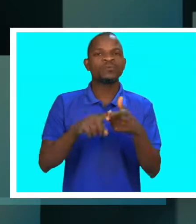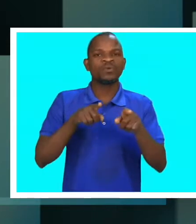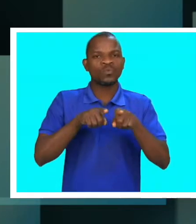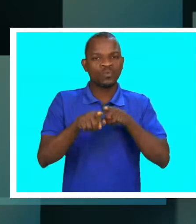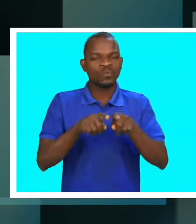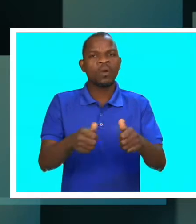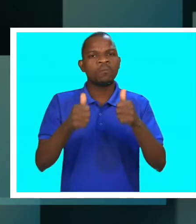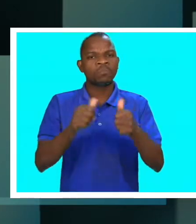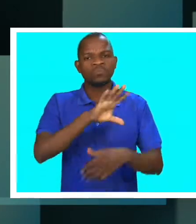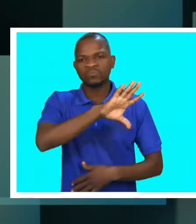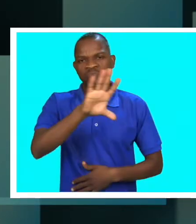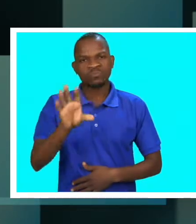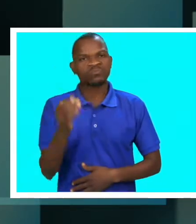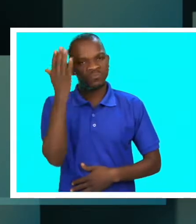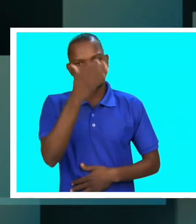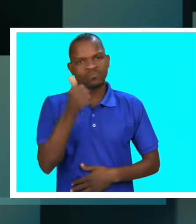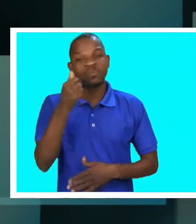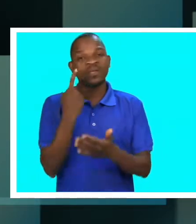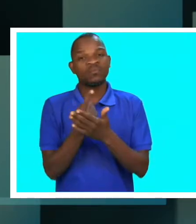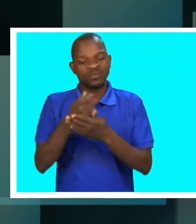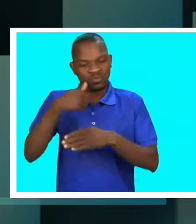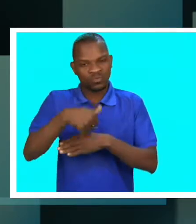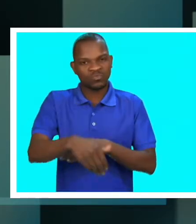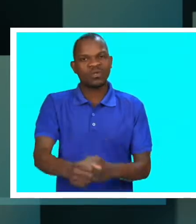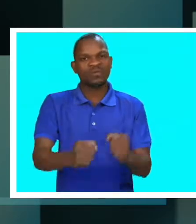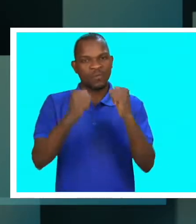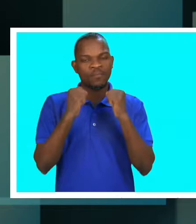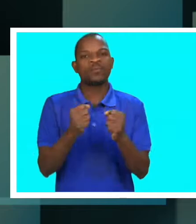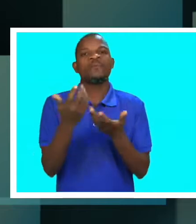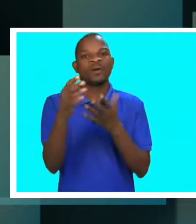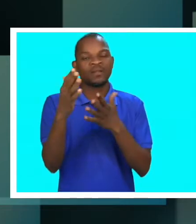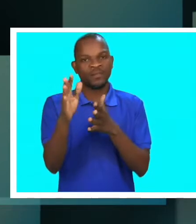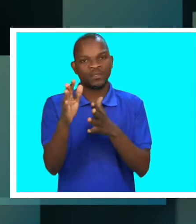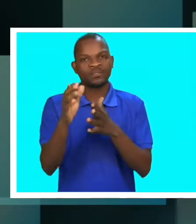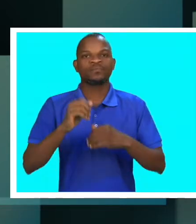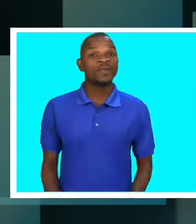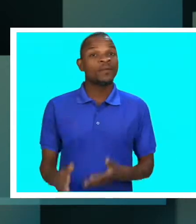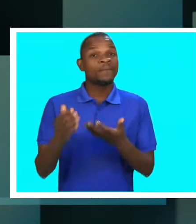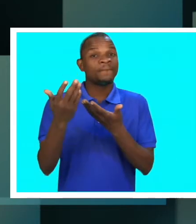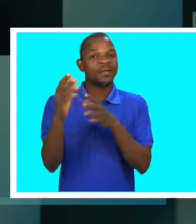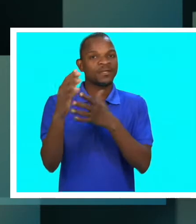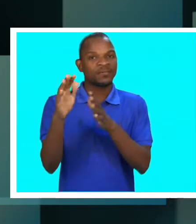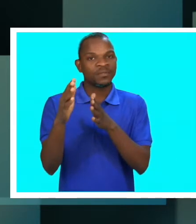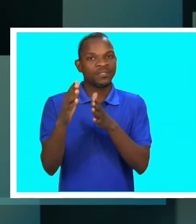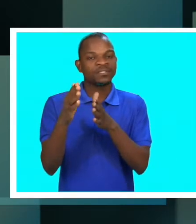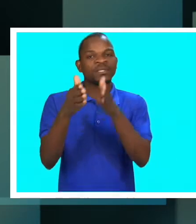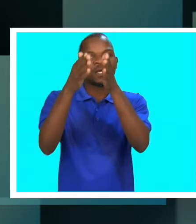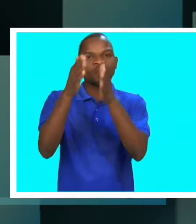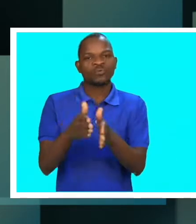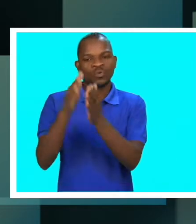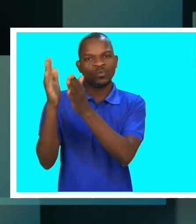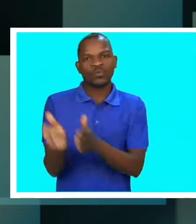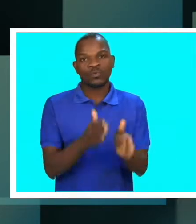competitivo. Foi ótimo que este exemplo se mantenha por muitos largos anos. de parabéns uma Vila. Está de parabéns a